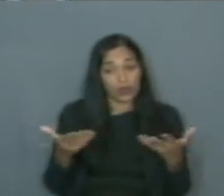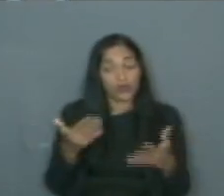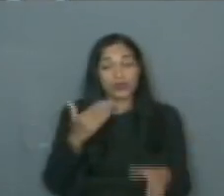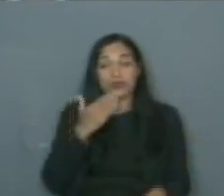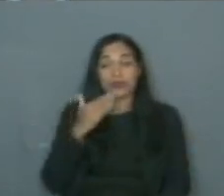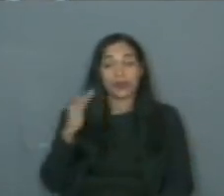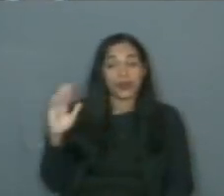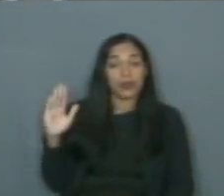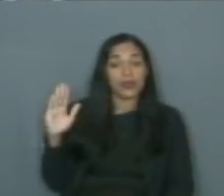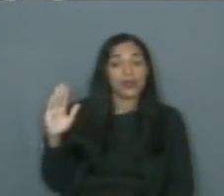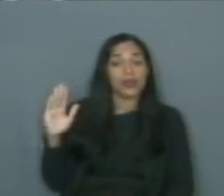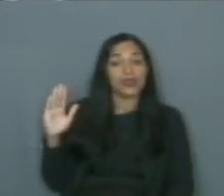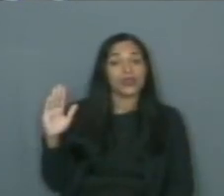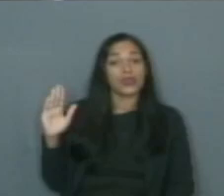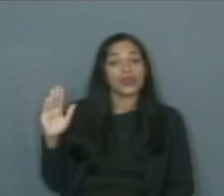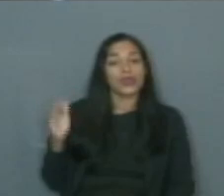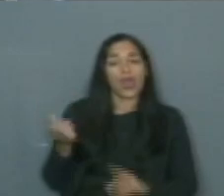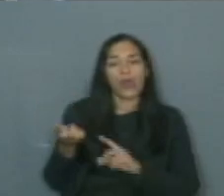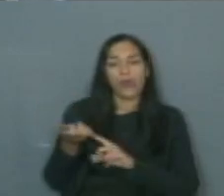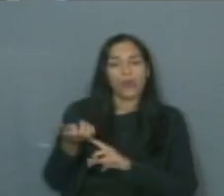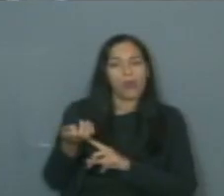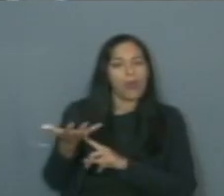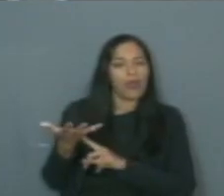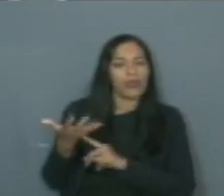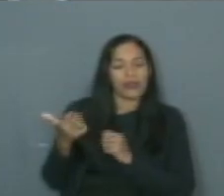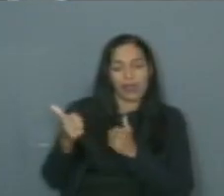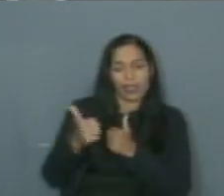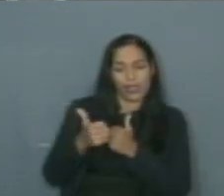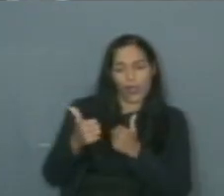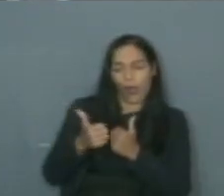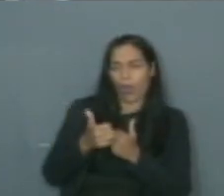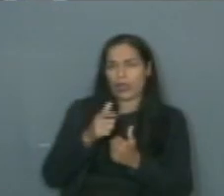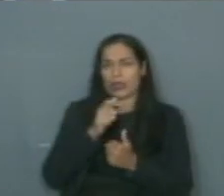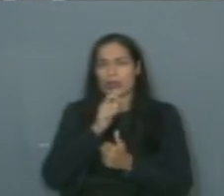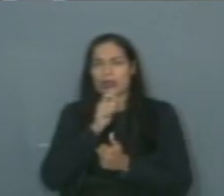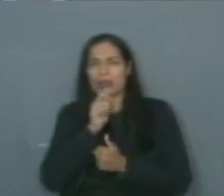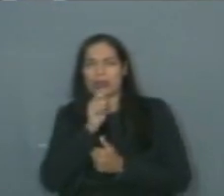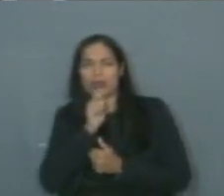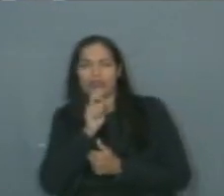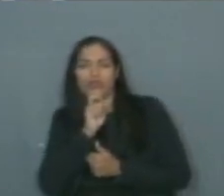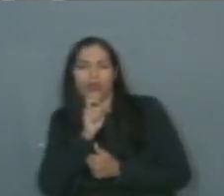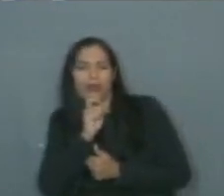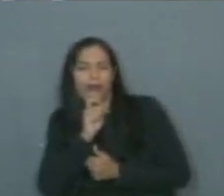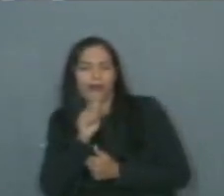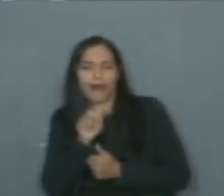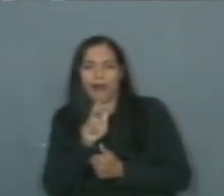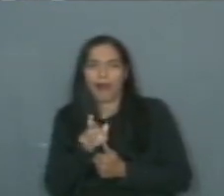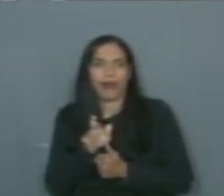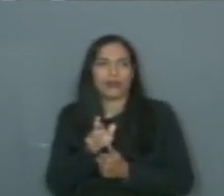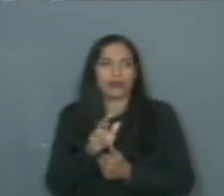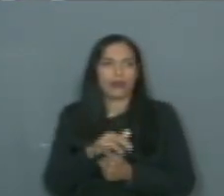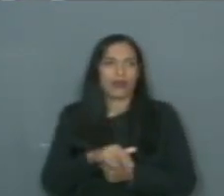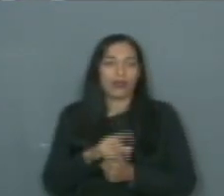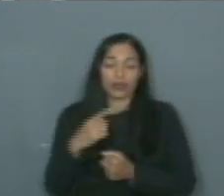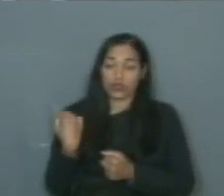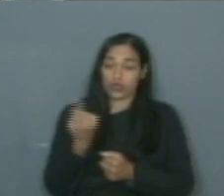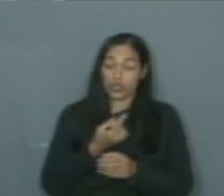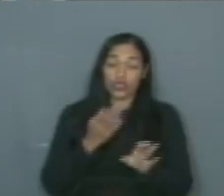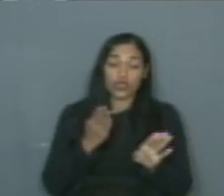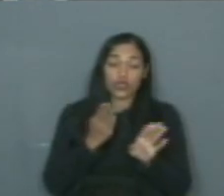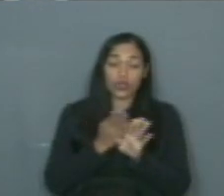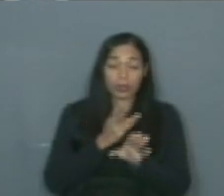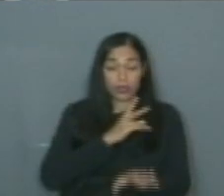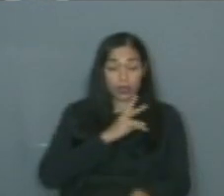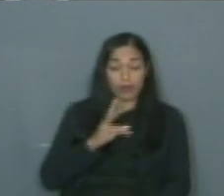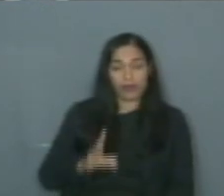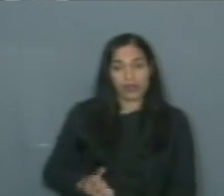prometeram uma grande quantidade de ônibus com ar-condicionado, com tudo. A gente descobriu, vereador,